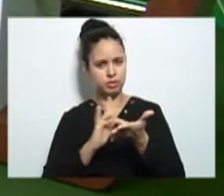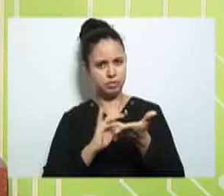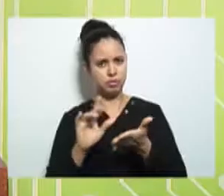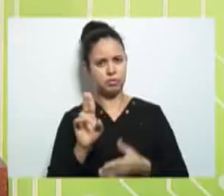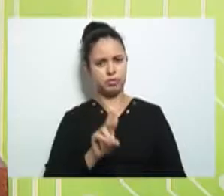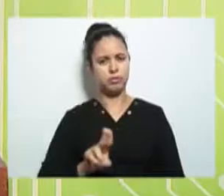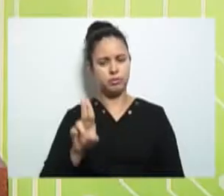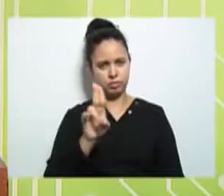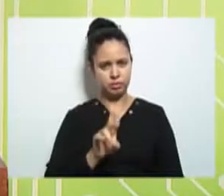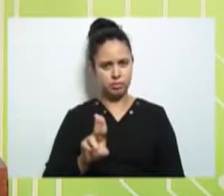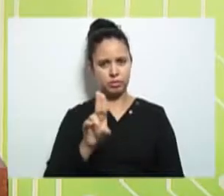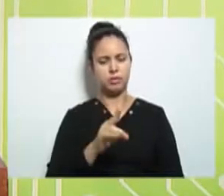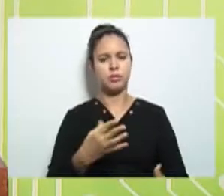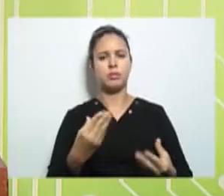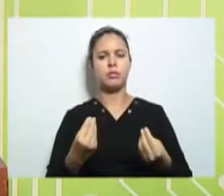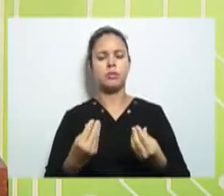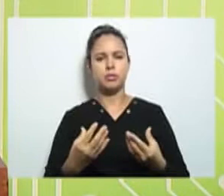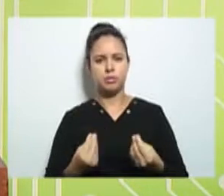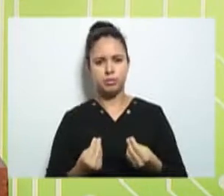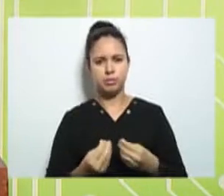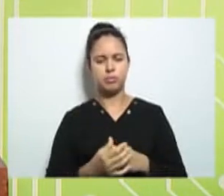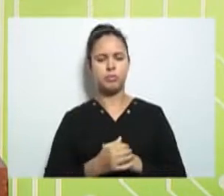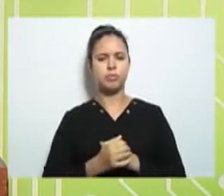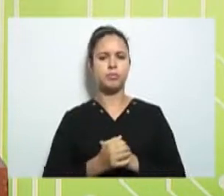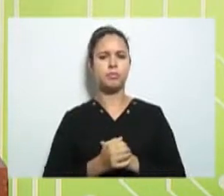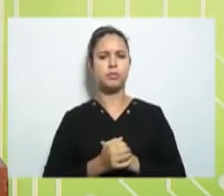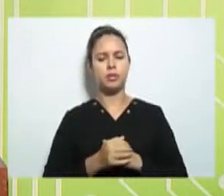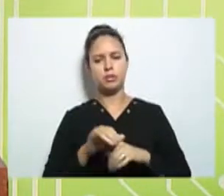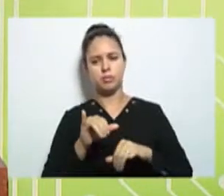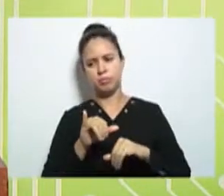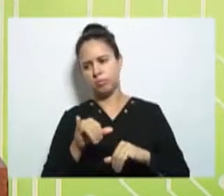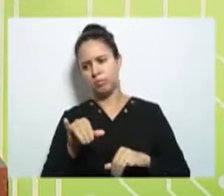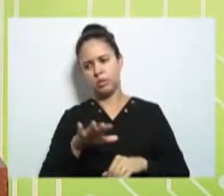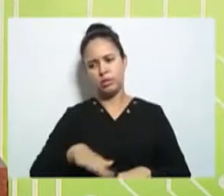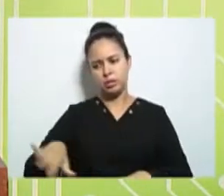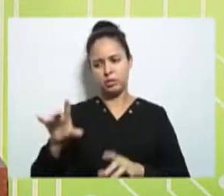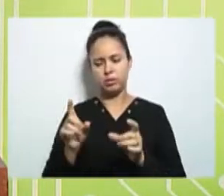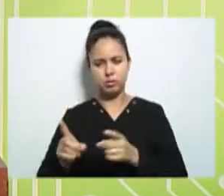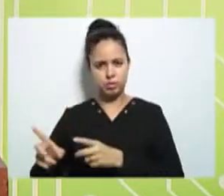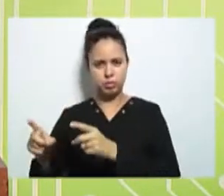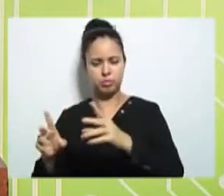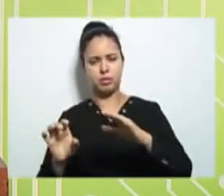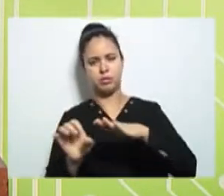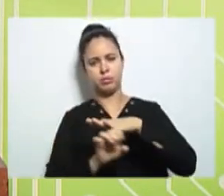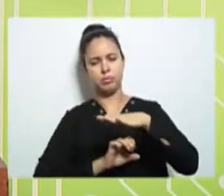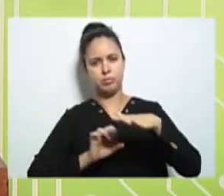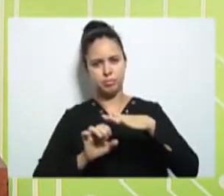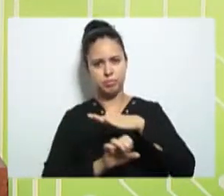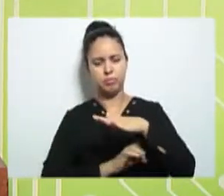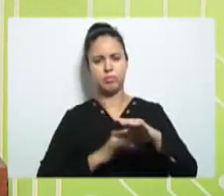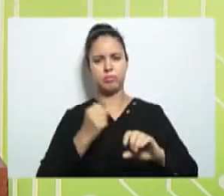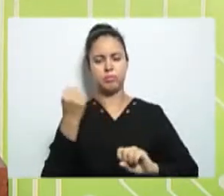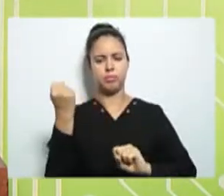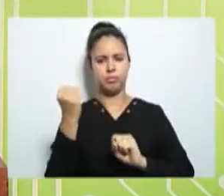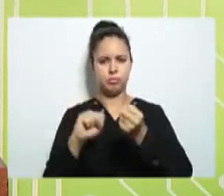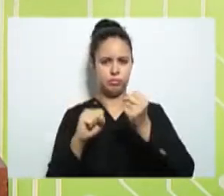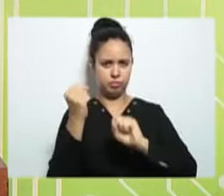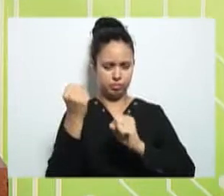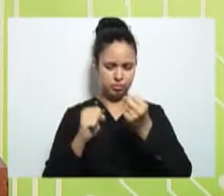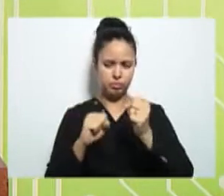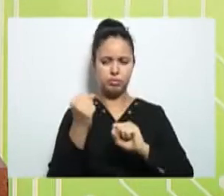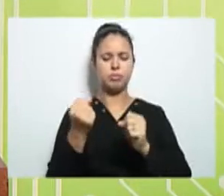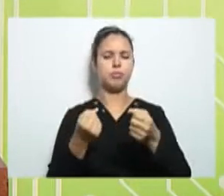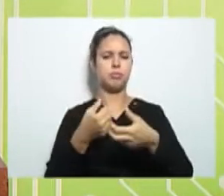Para automação, tá, gente? Automação comercial, industrial, enfim, a gente tem essa utilização. E tem gente que usa simplesmente para ver